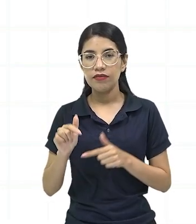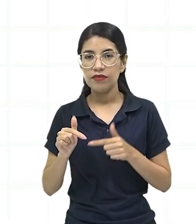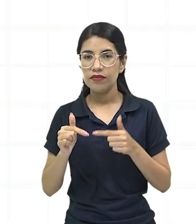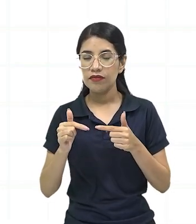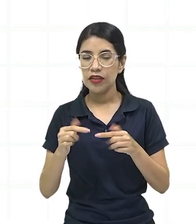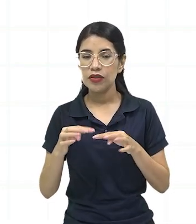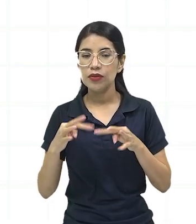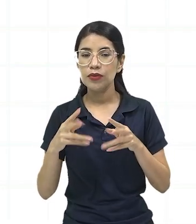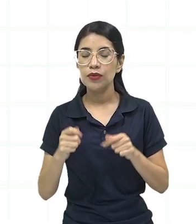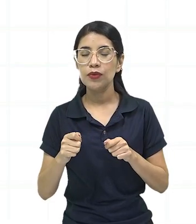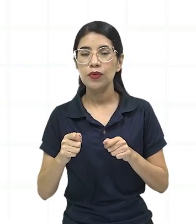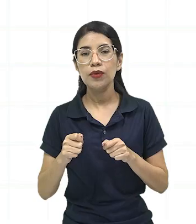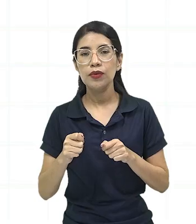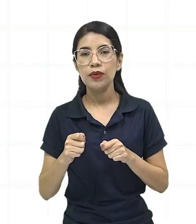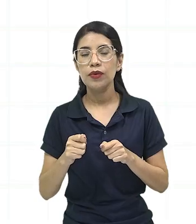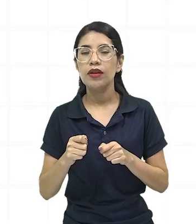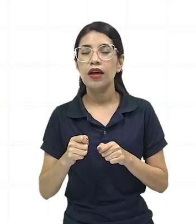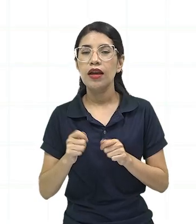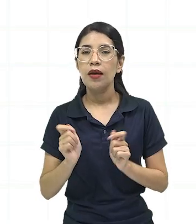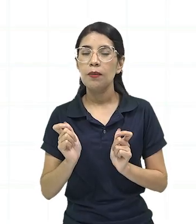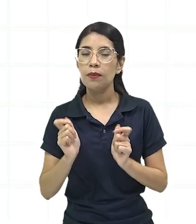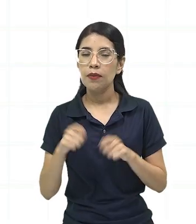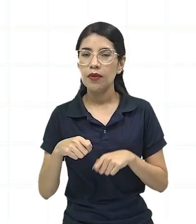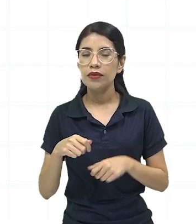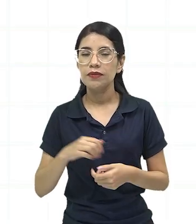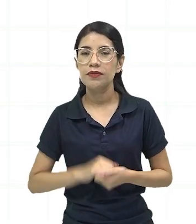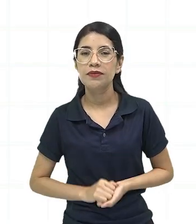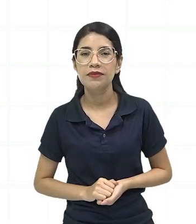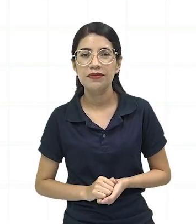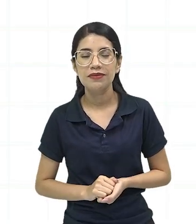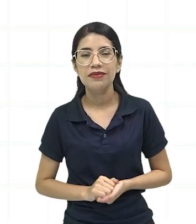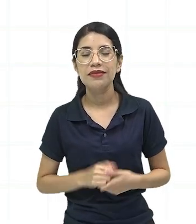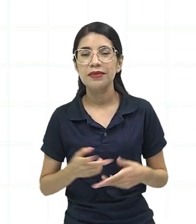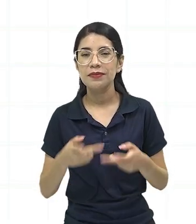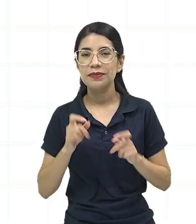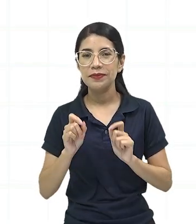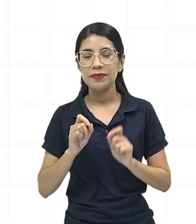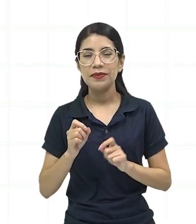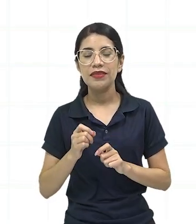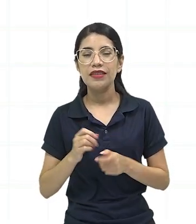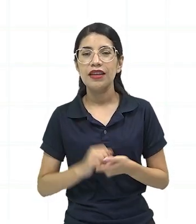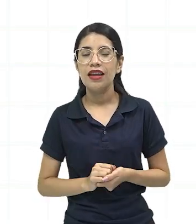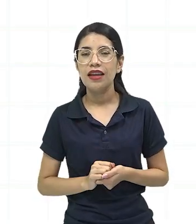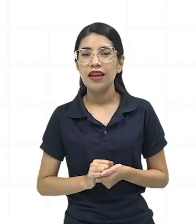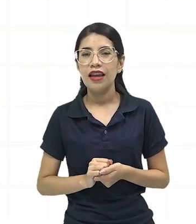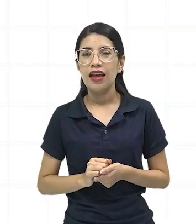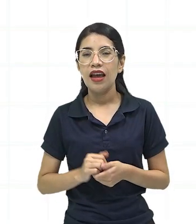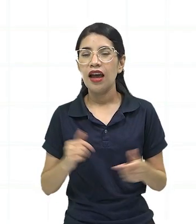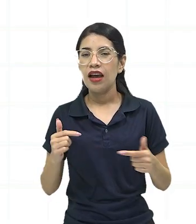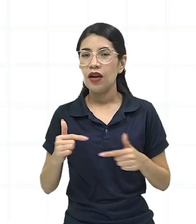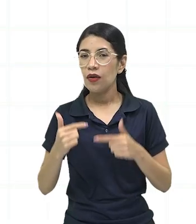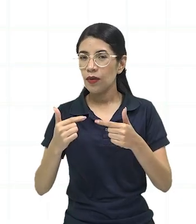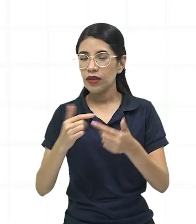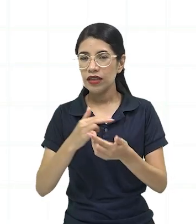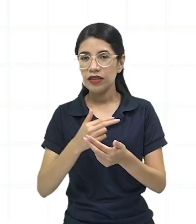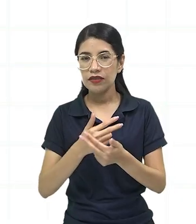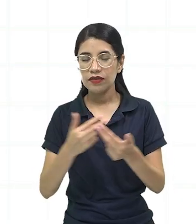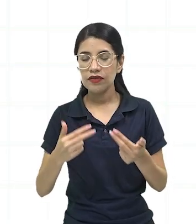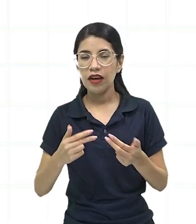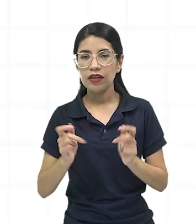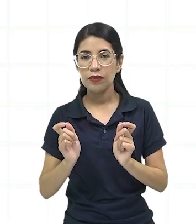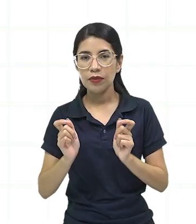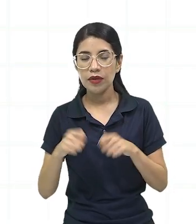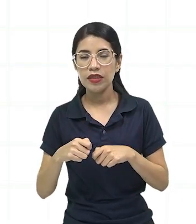seu alcance. Então, veja que, olha, o nosso pronome dá uma quantidade, ele fez muita coisa, tudo que estava ao alcance dele, ele foi lá e